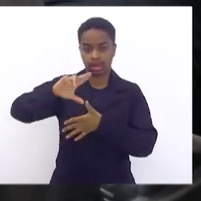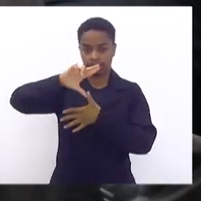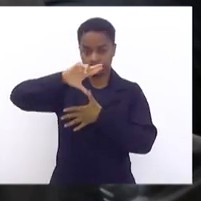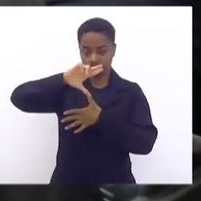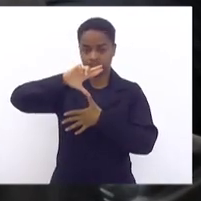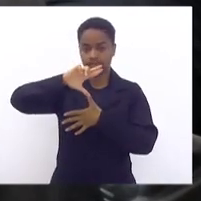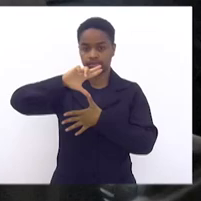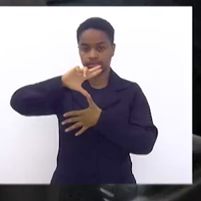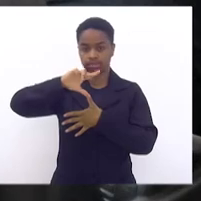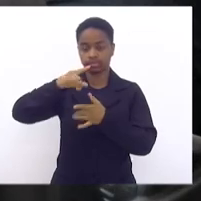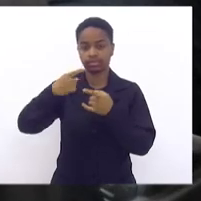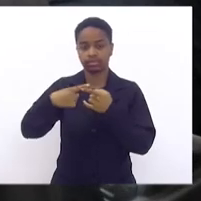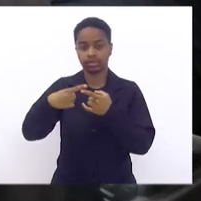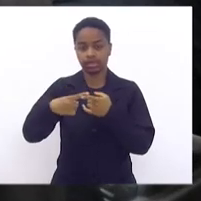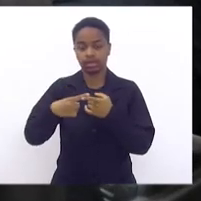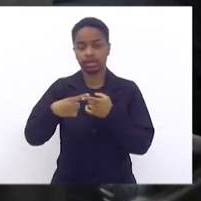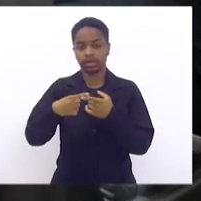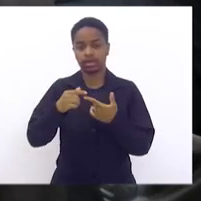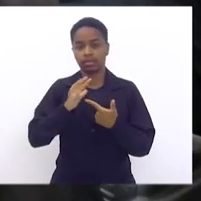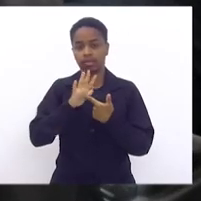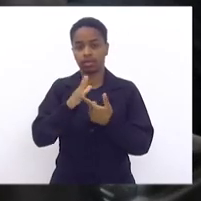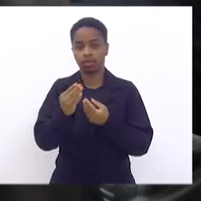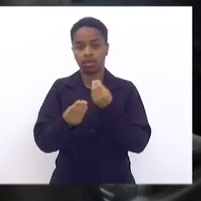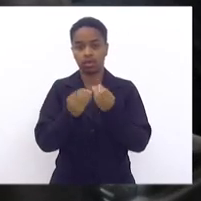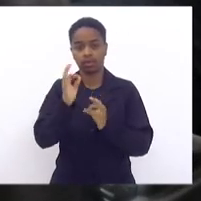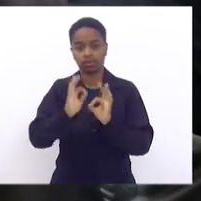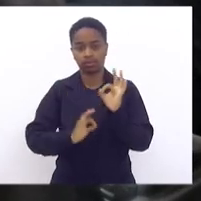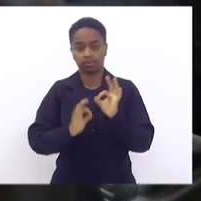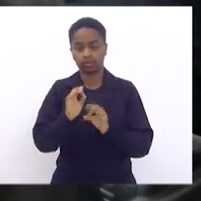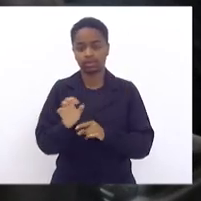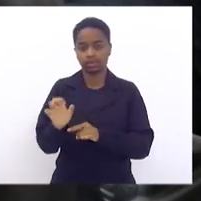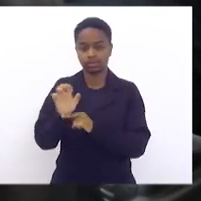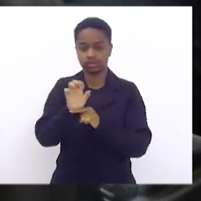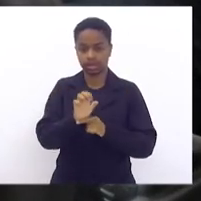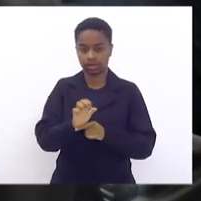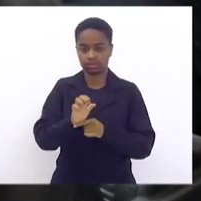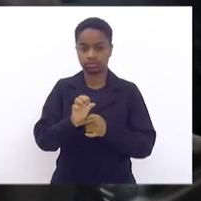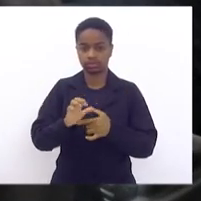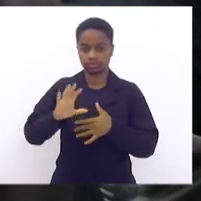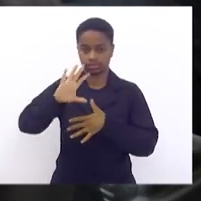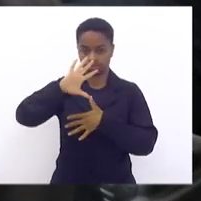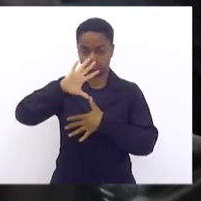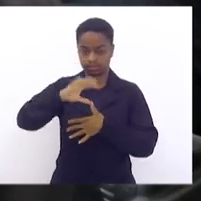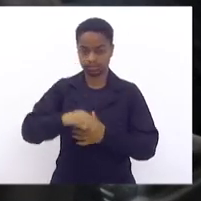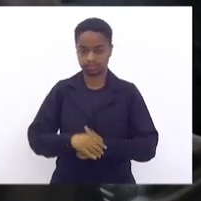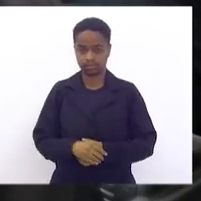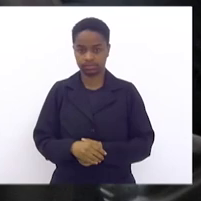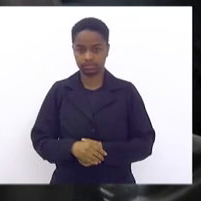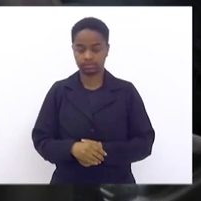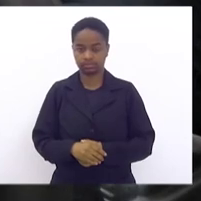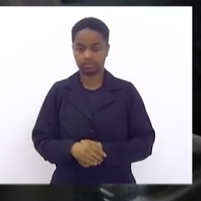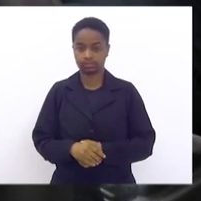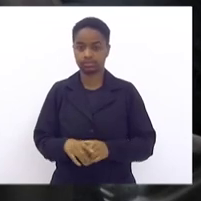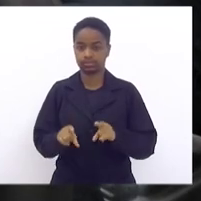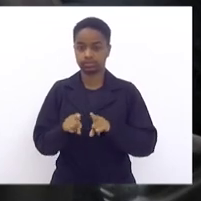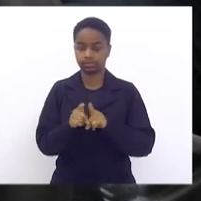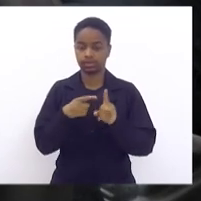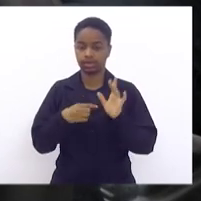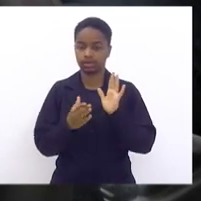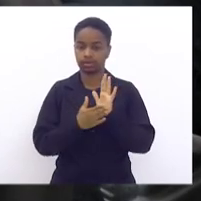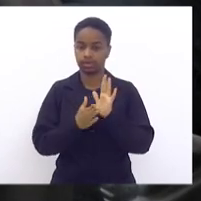né? Porque é um informe no âmbito da Organização dos Estados Americanos. E tem várias propostas